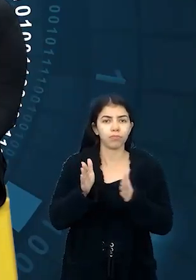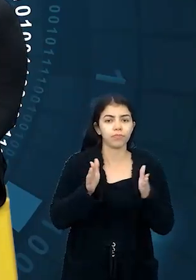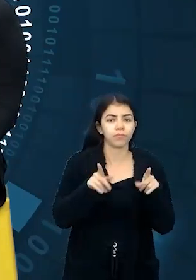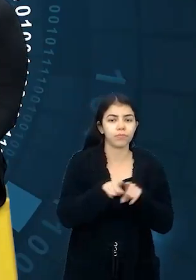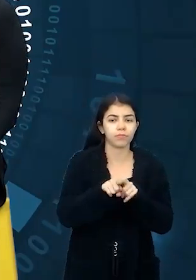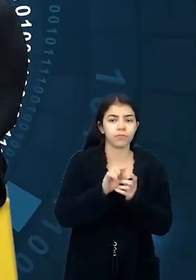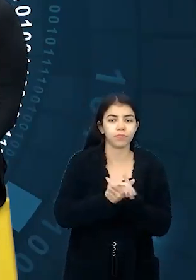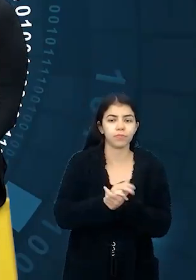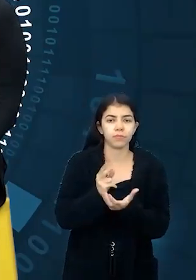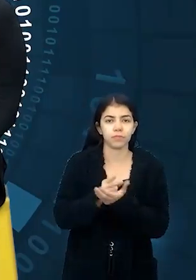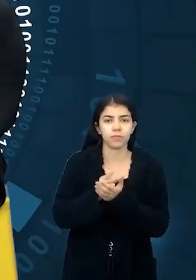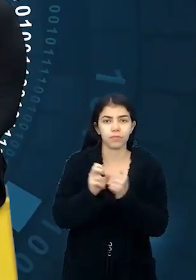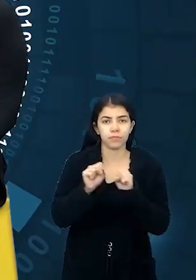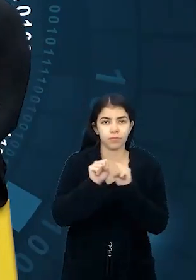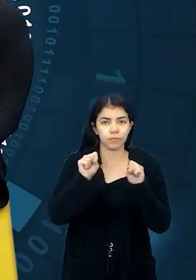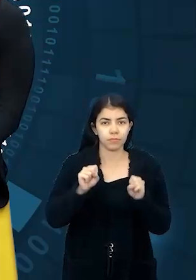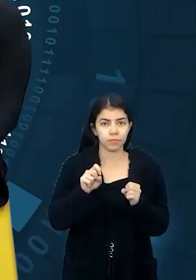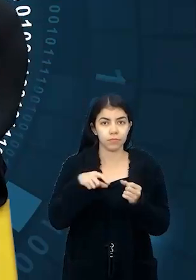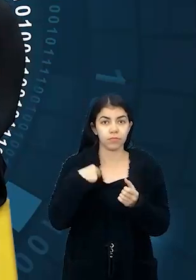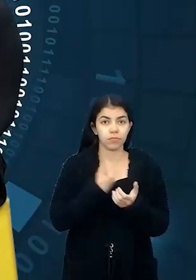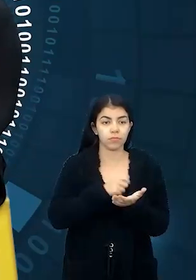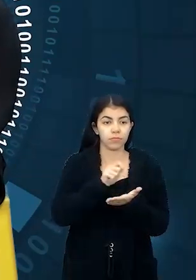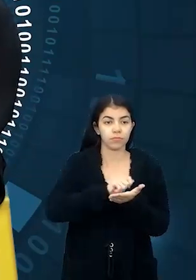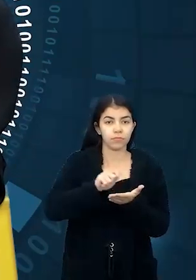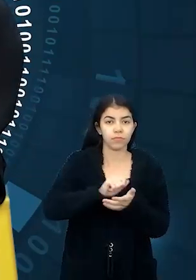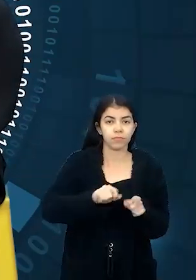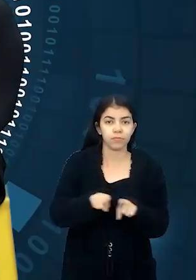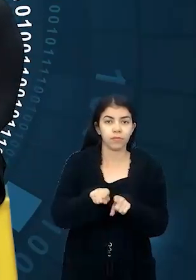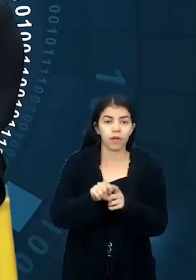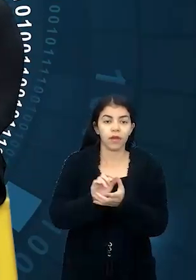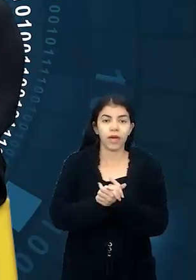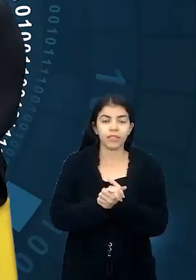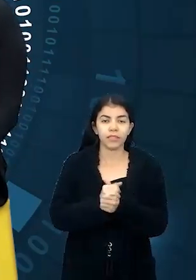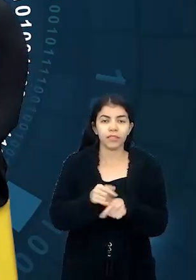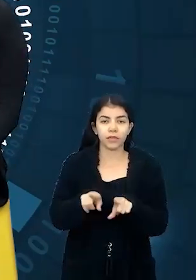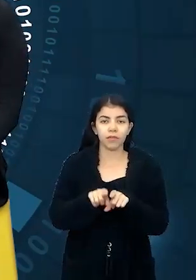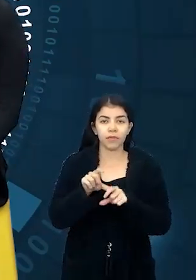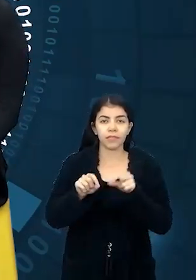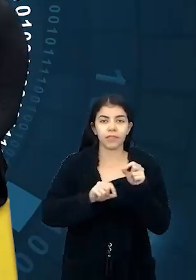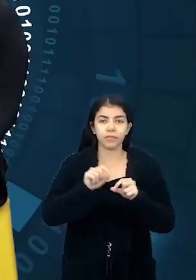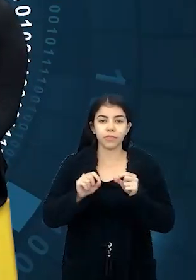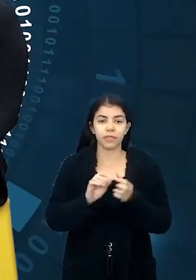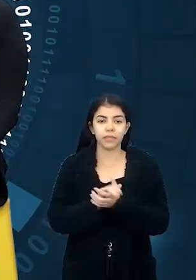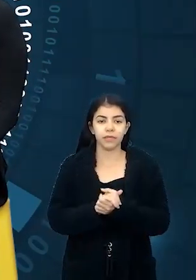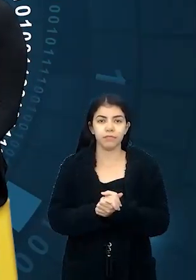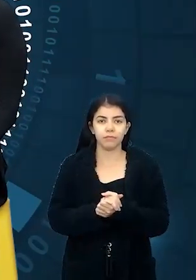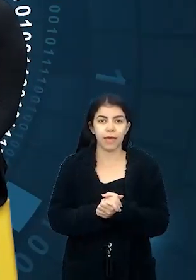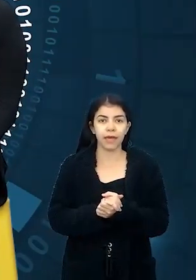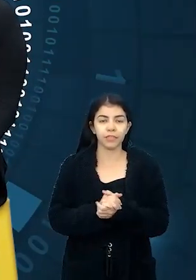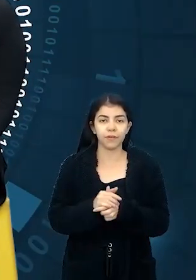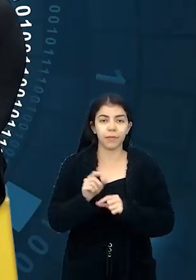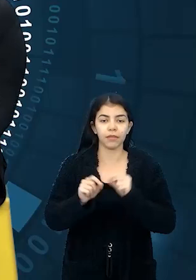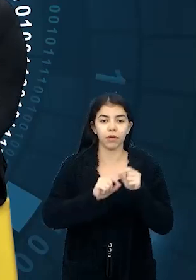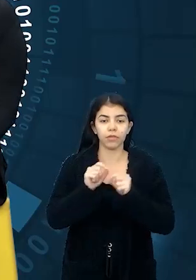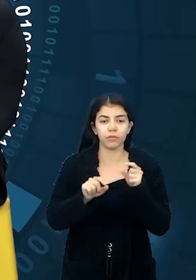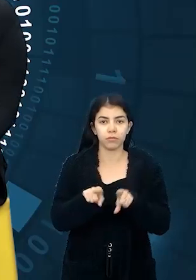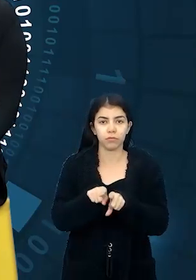gente sistematiza, né, que a gente escreve, isso faz toda a diferença ali para a gente guarda melhor. Se apropriando. Bom, falar